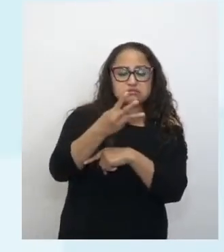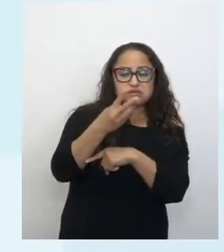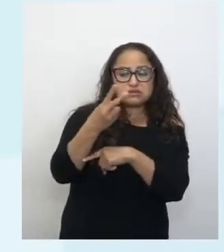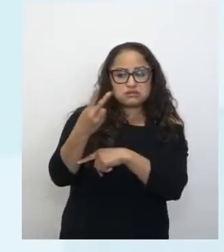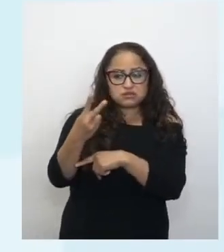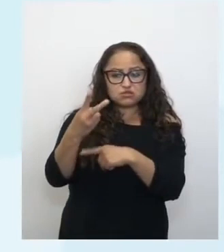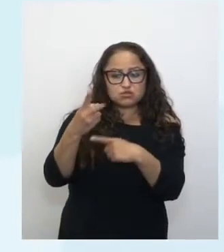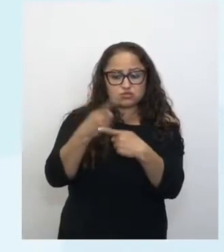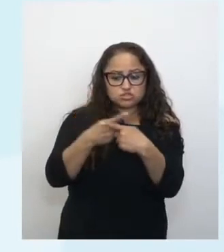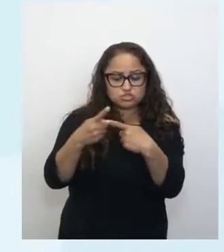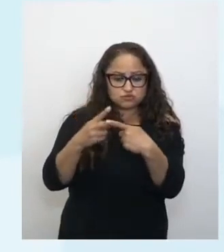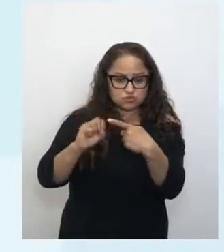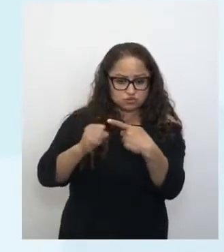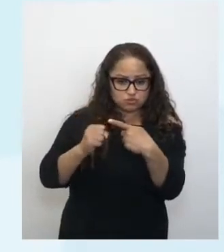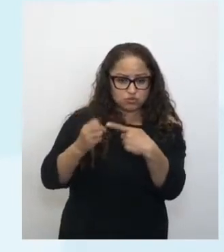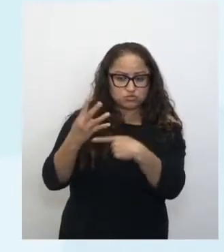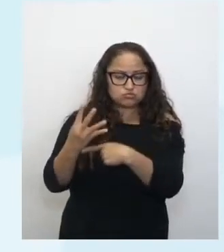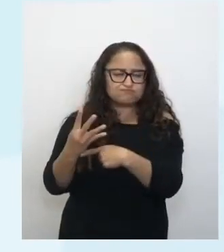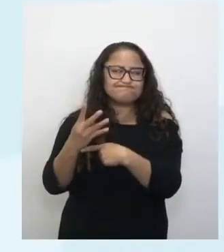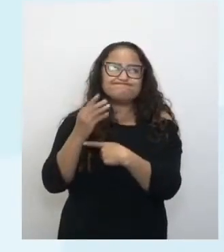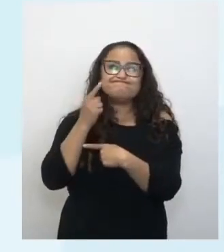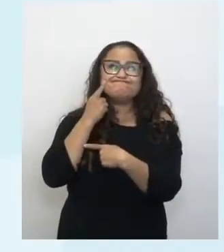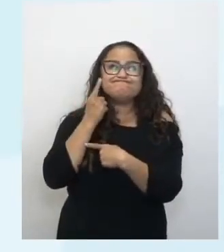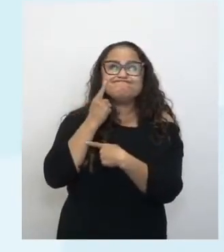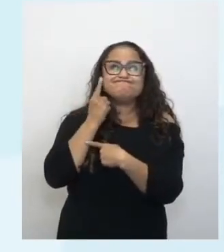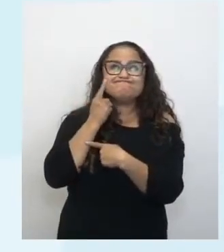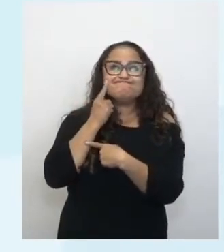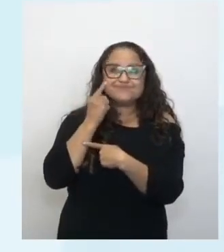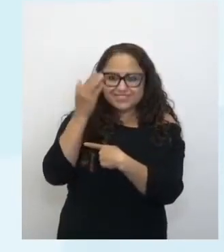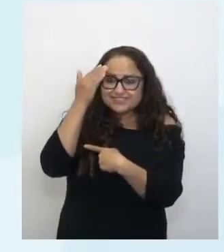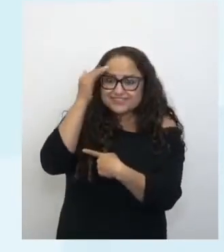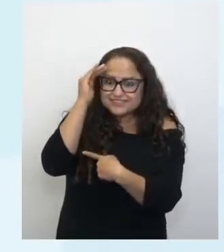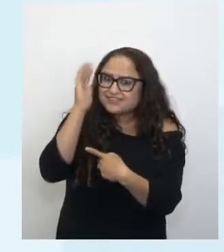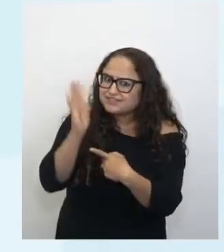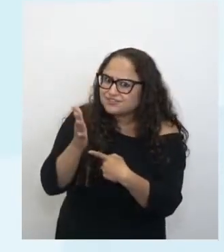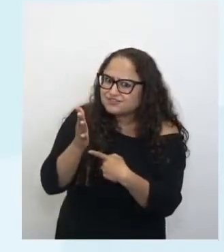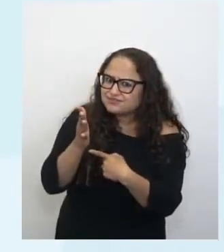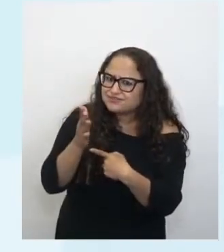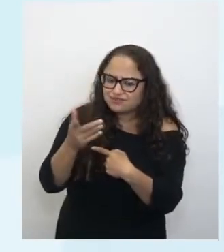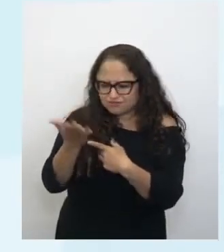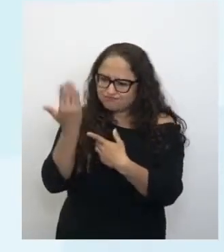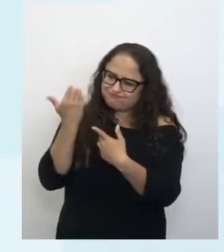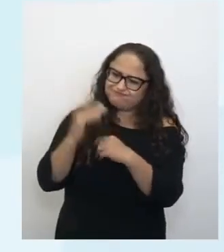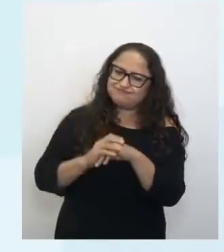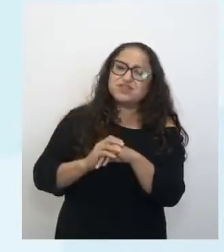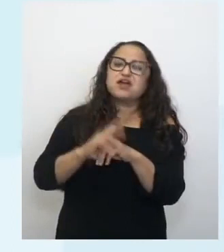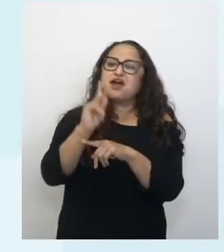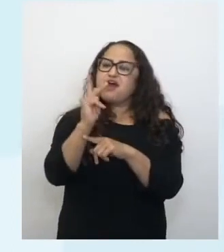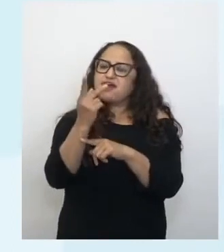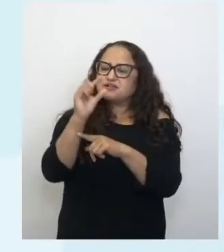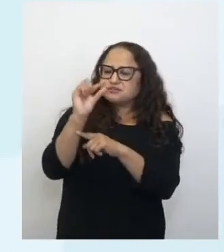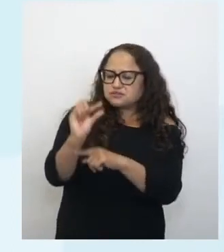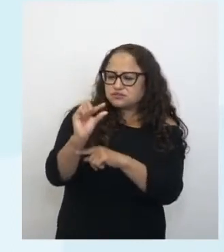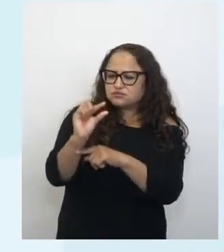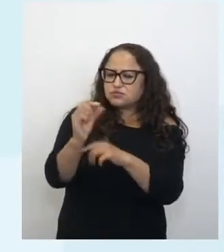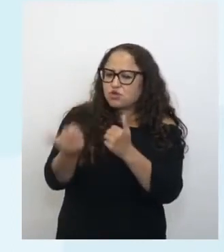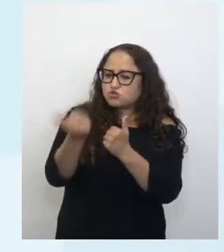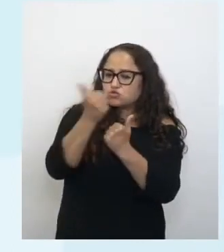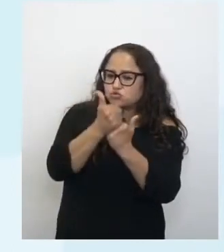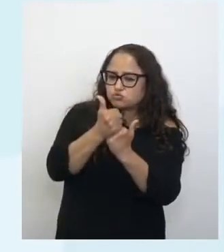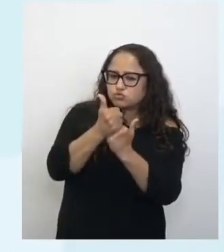/ 84 tá começando a entender então vamos lá agazinho vamos